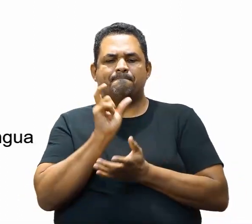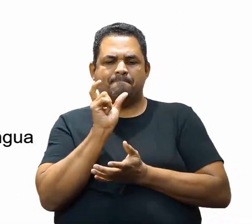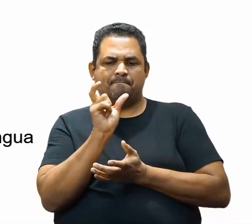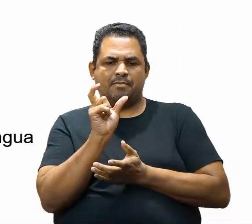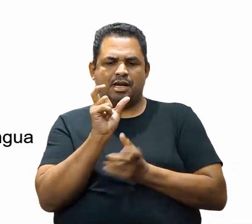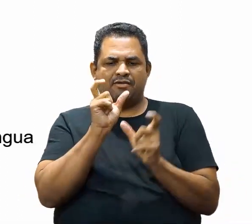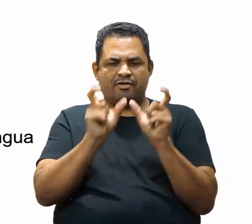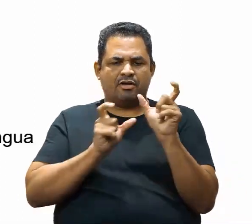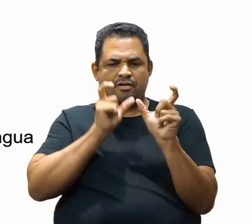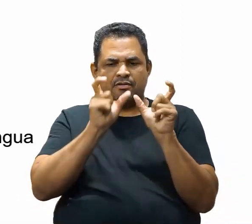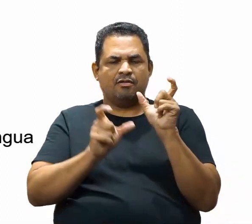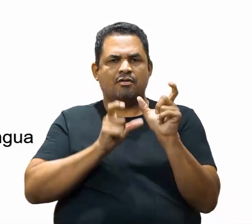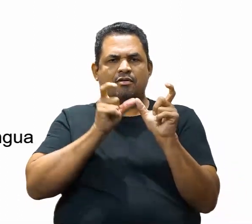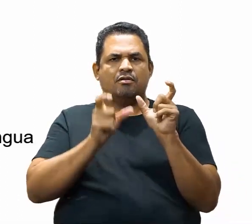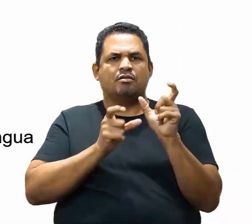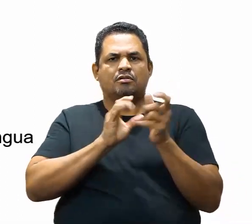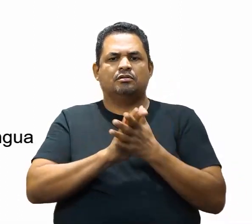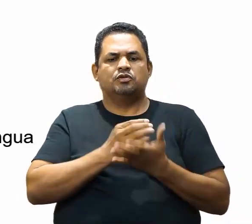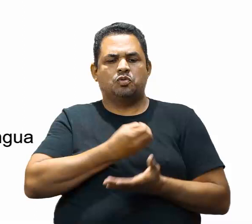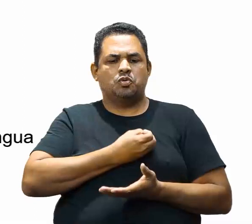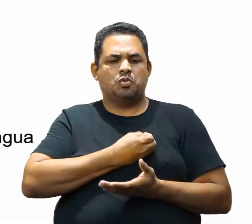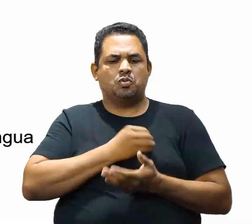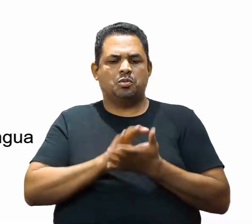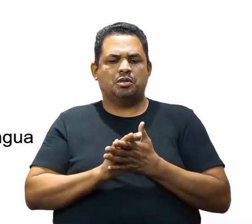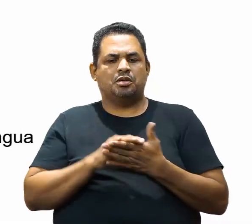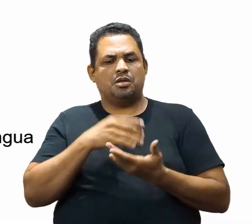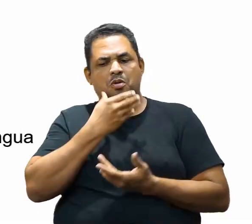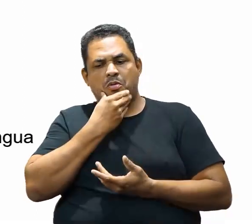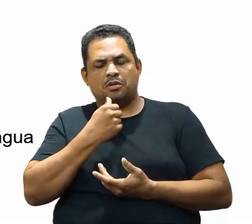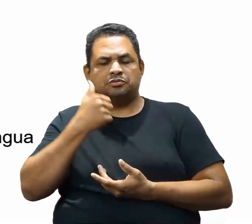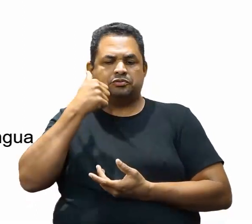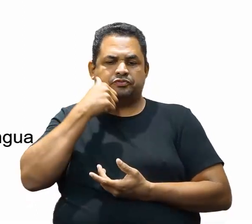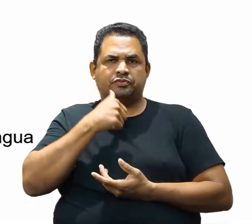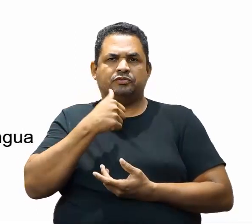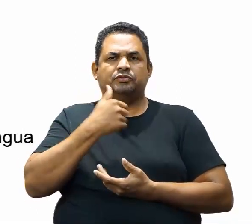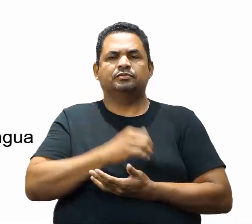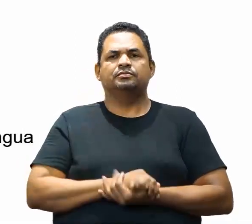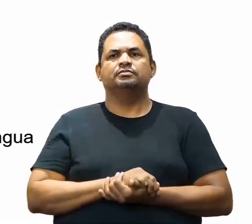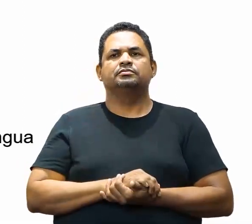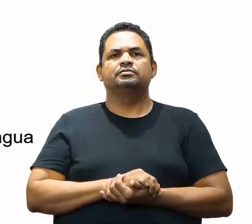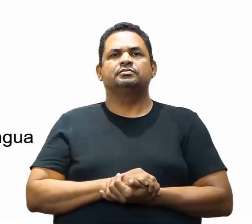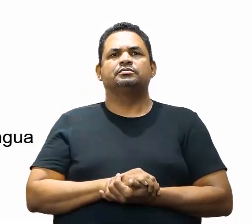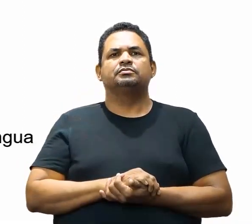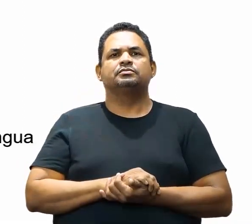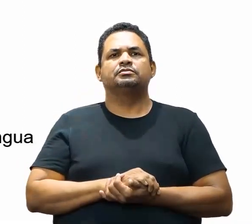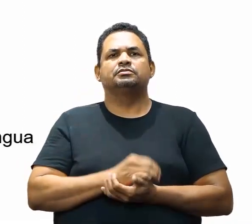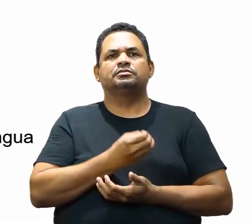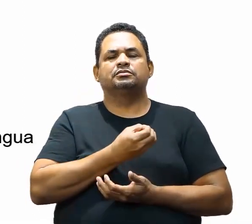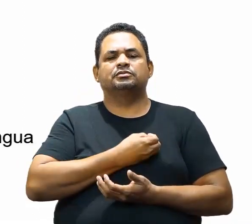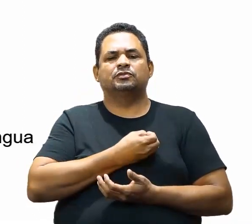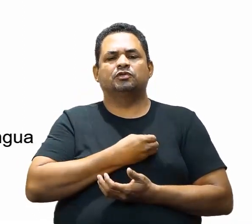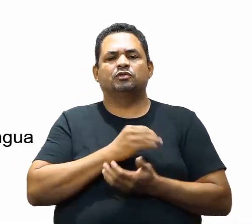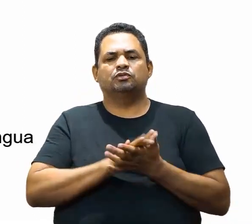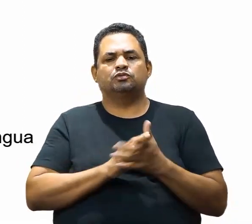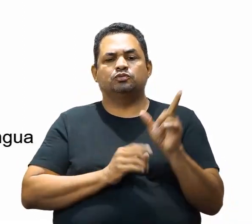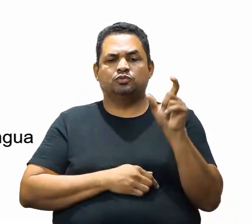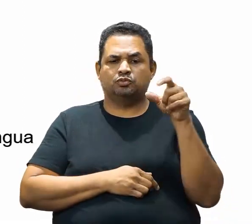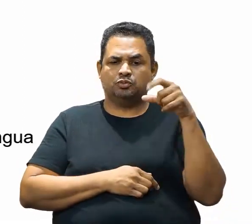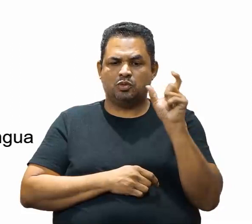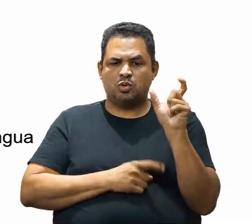em gênero e número. Gênero, só para lembrar, masculino e feminino. Número, singular e plural.